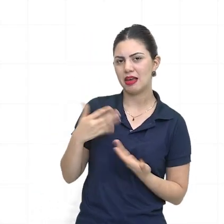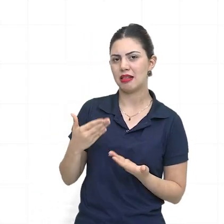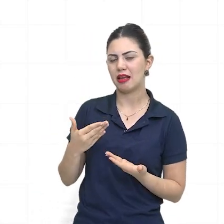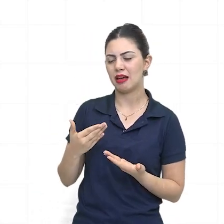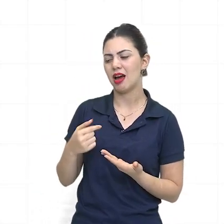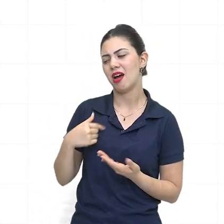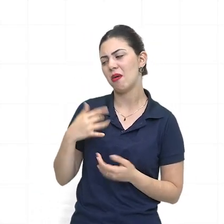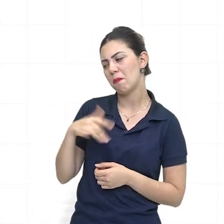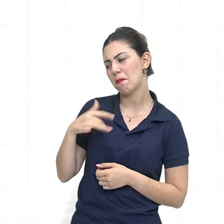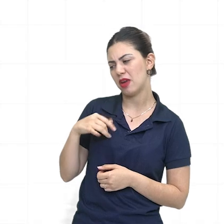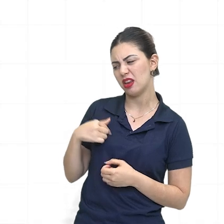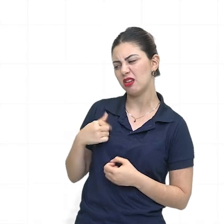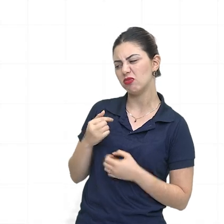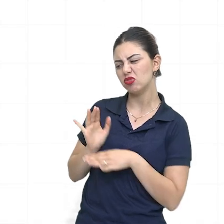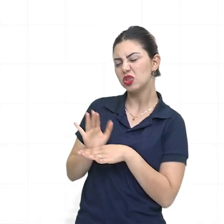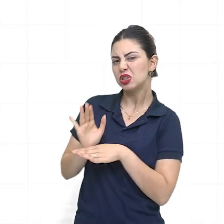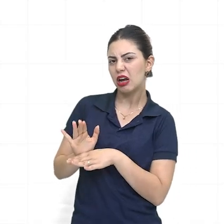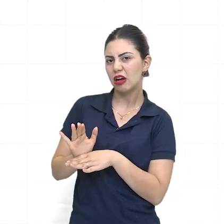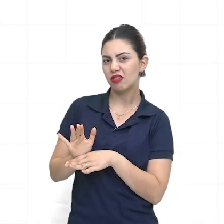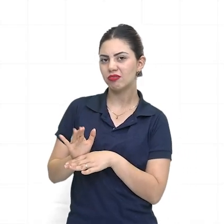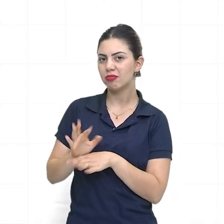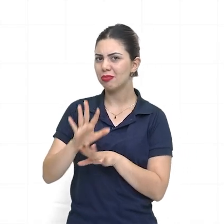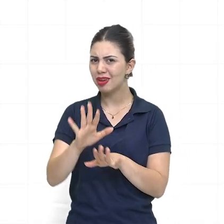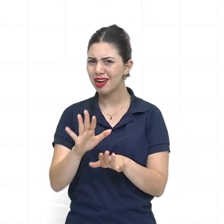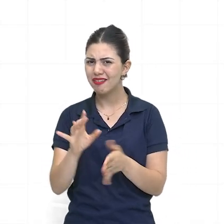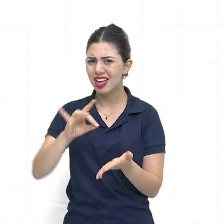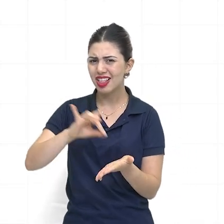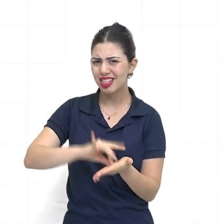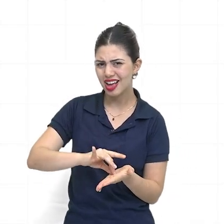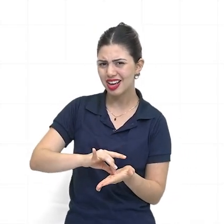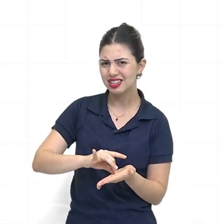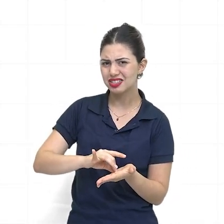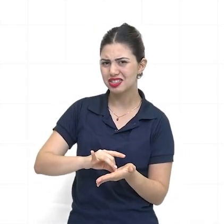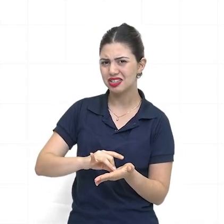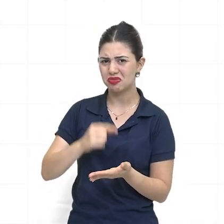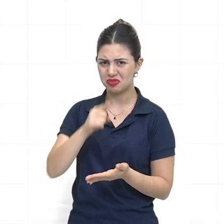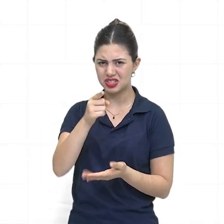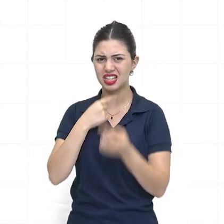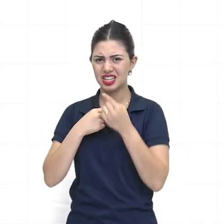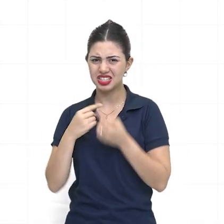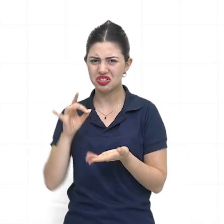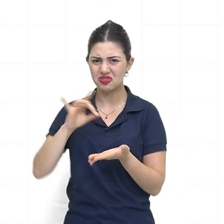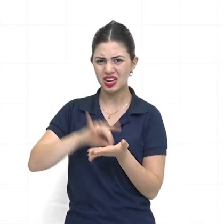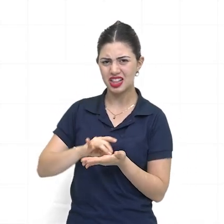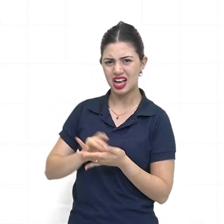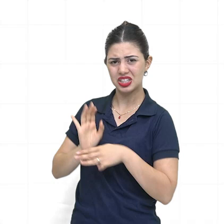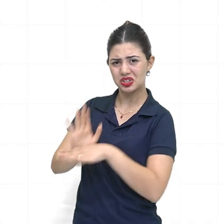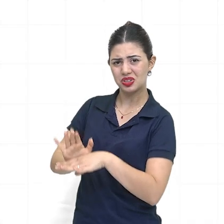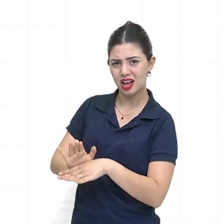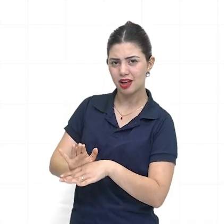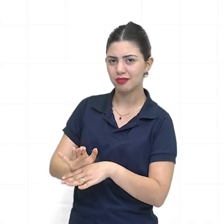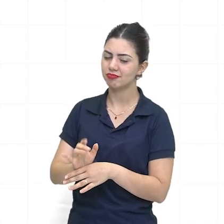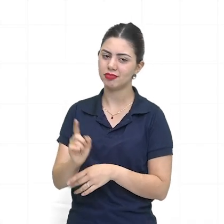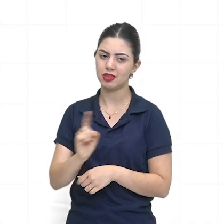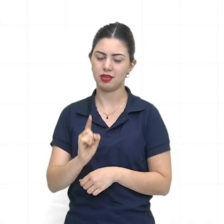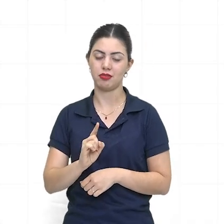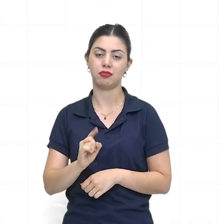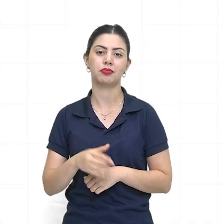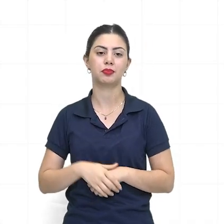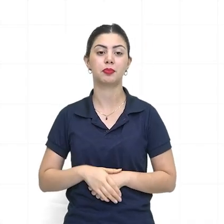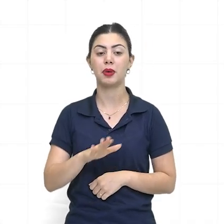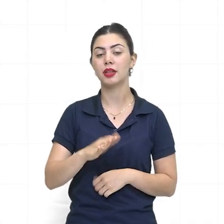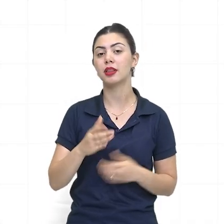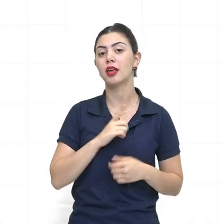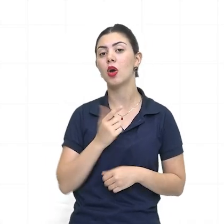outro, eu estou com peninha, com dó, isso é uma falsa compaixão, pelo menos no budismo, tá? Vamos lá para o judaísmo?